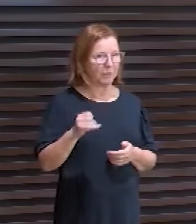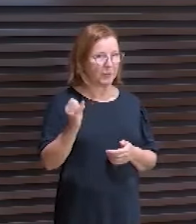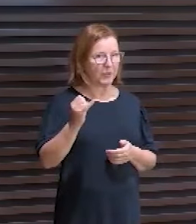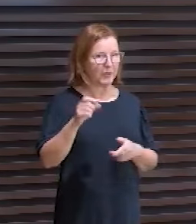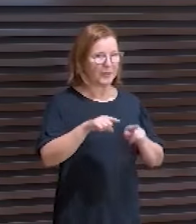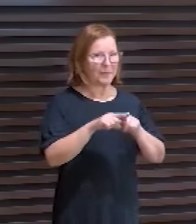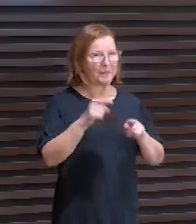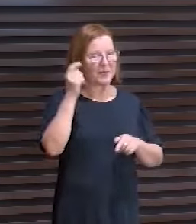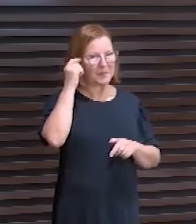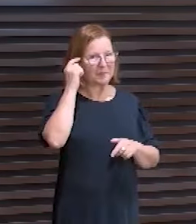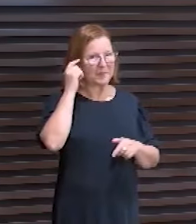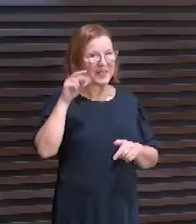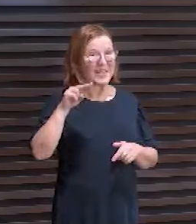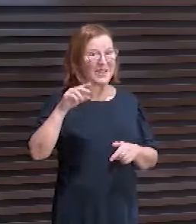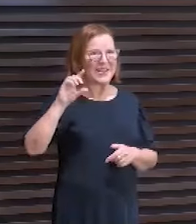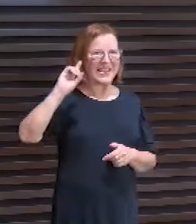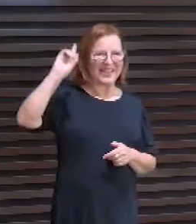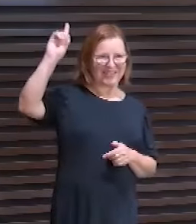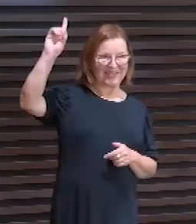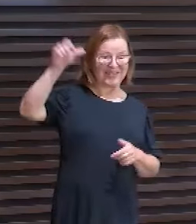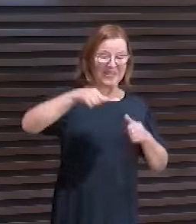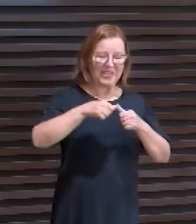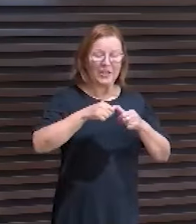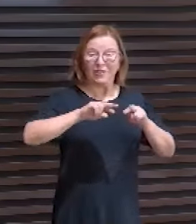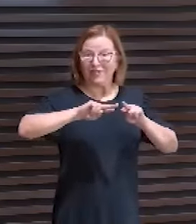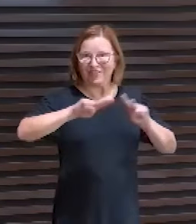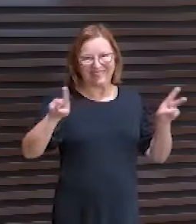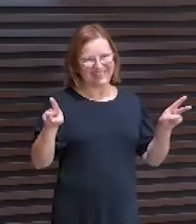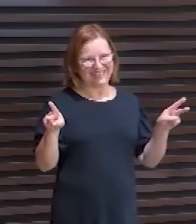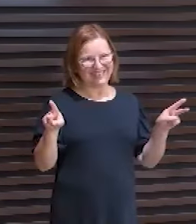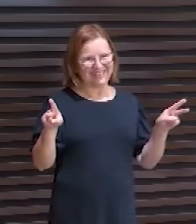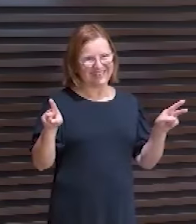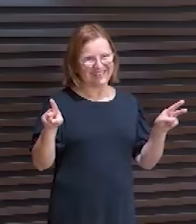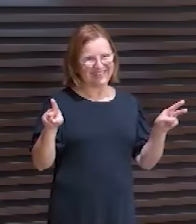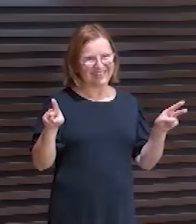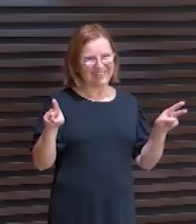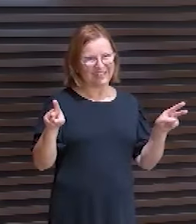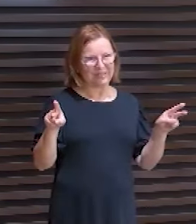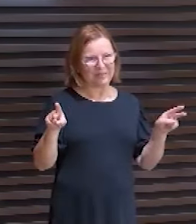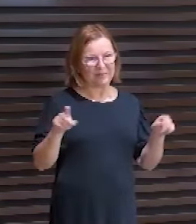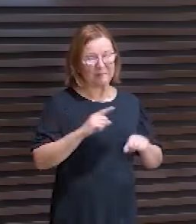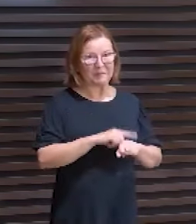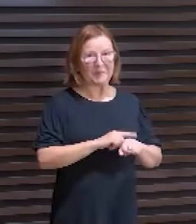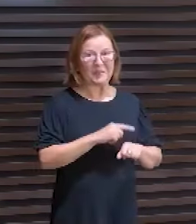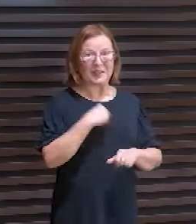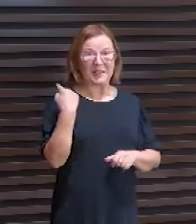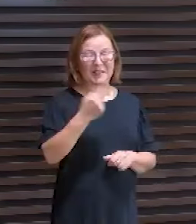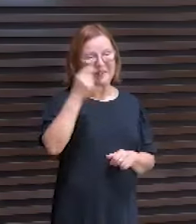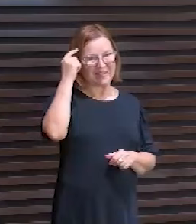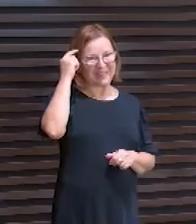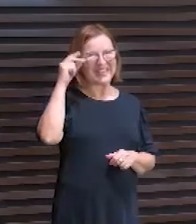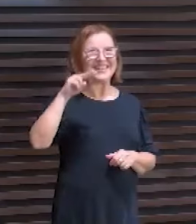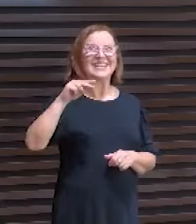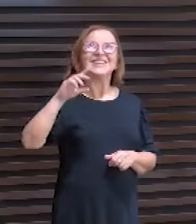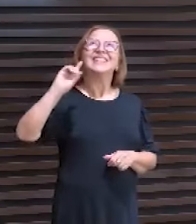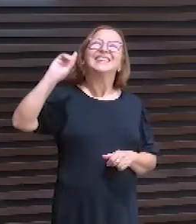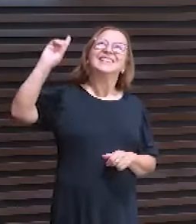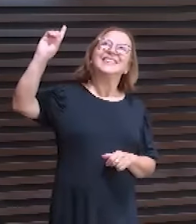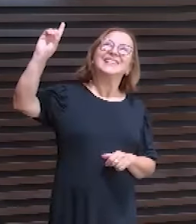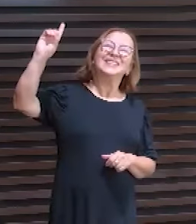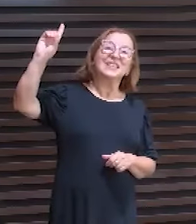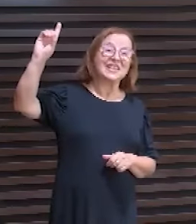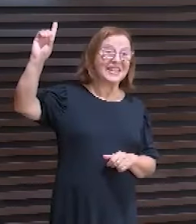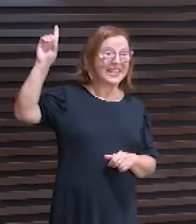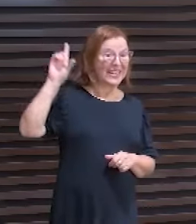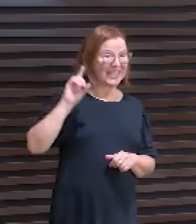isso meus irmãos faz toda a diferença quando Nós pensamos como Deus quando Deus vem